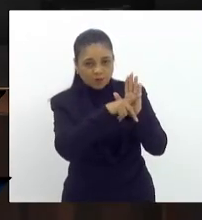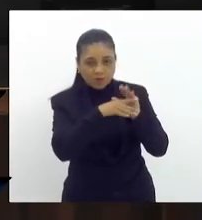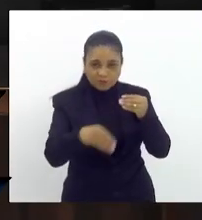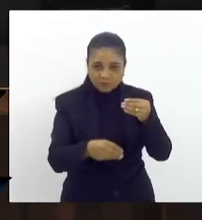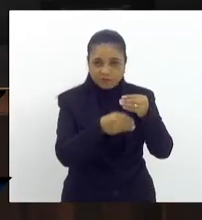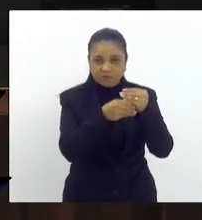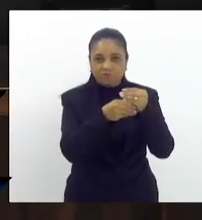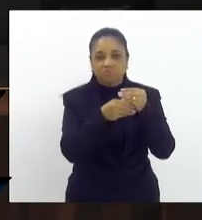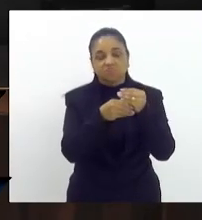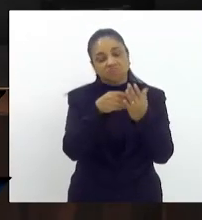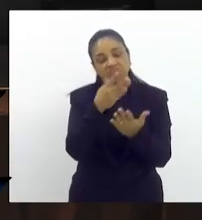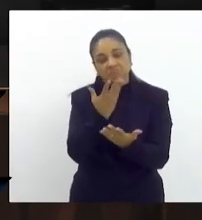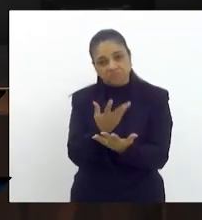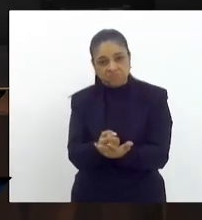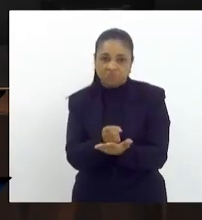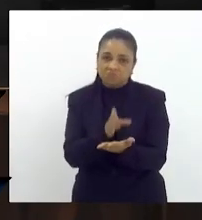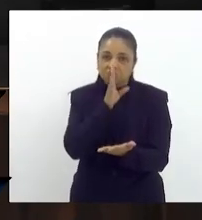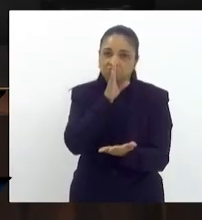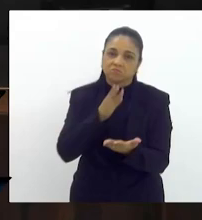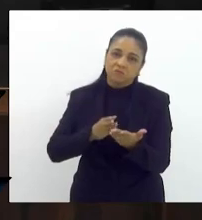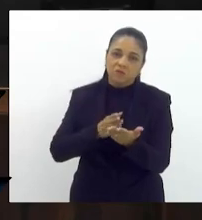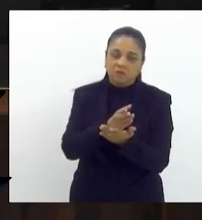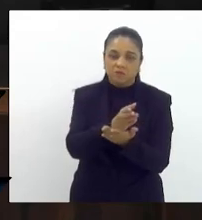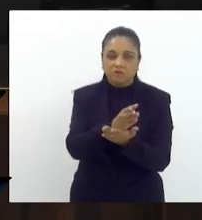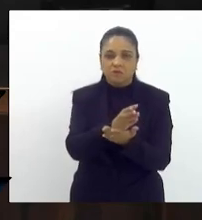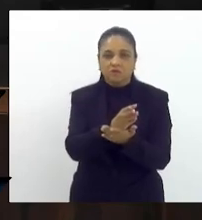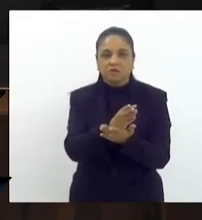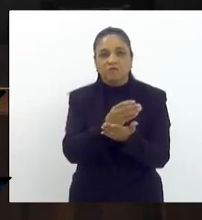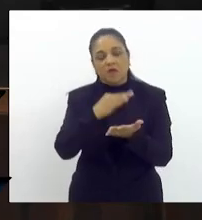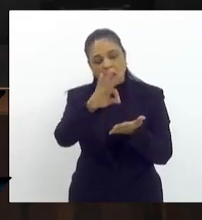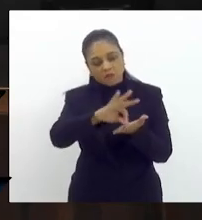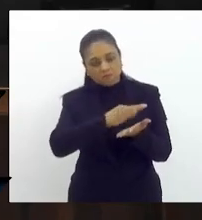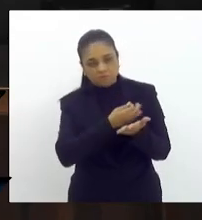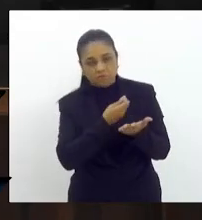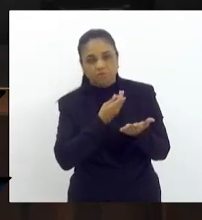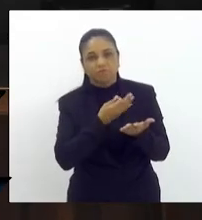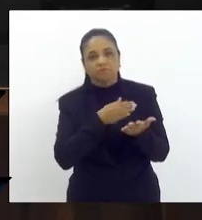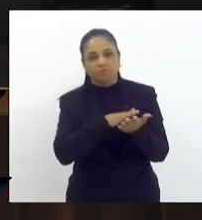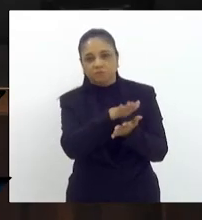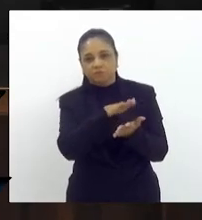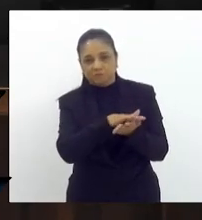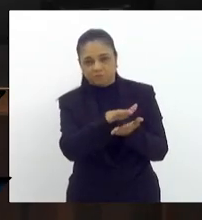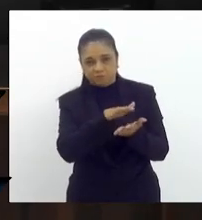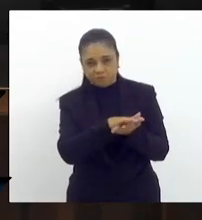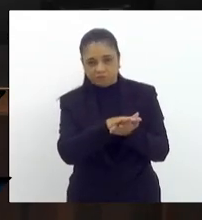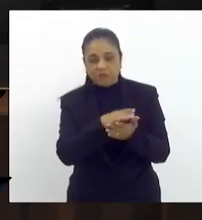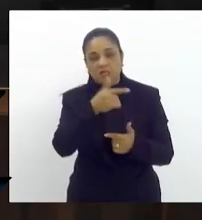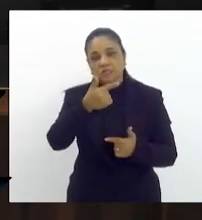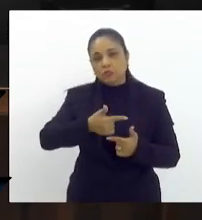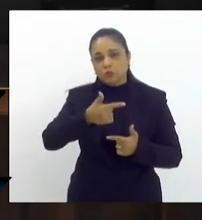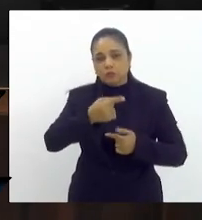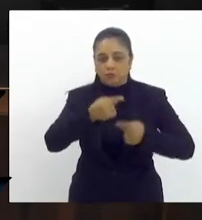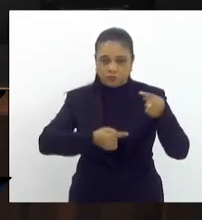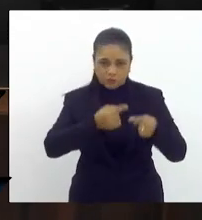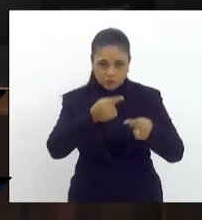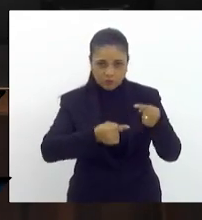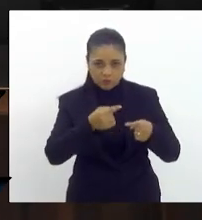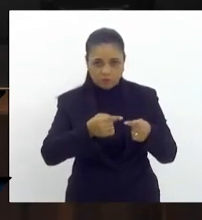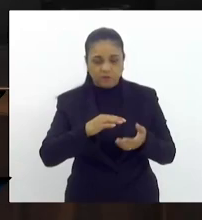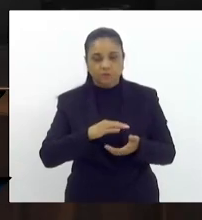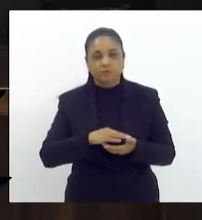emendado os senhores que a própria irmã Deus como estão aprovado vai a redação do vencido para a segunda discussão